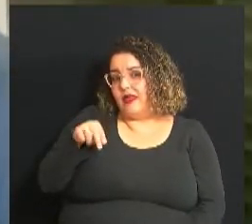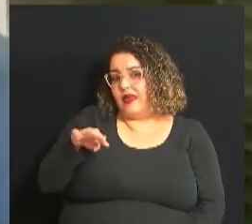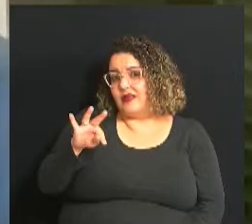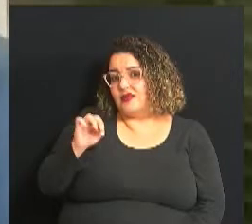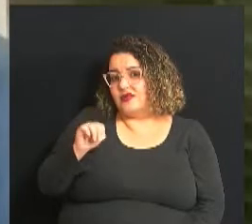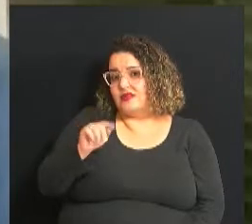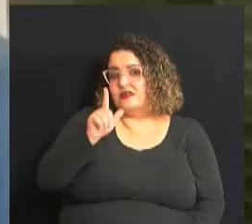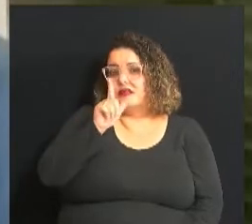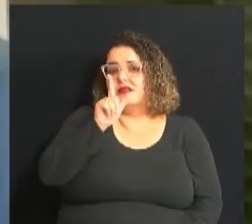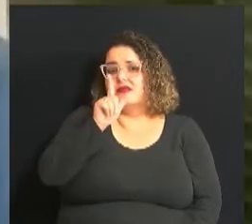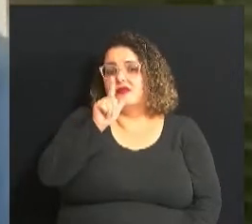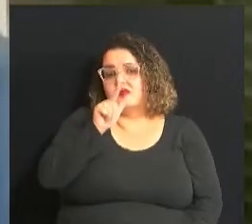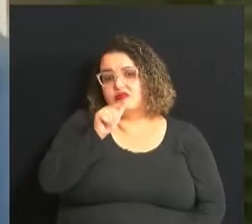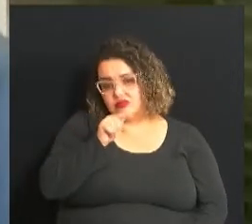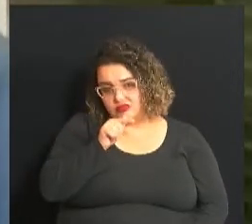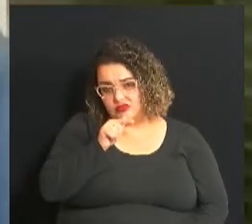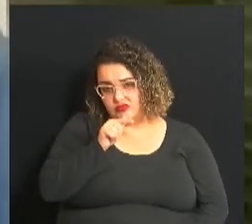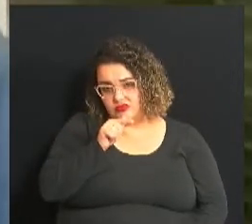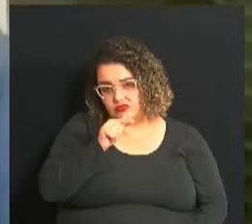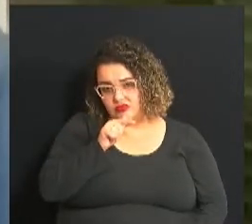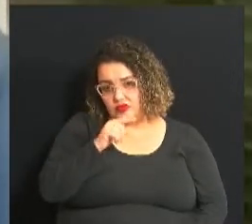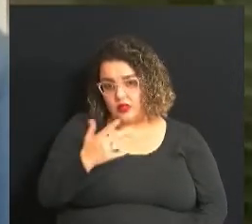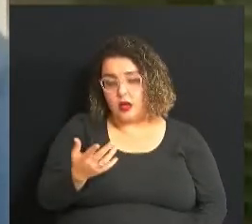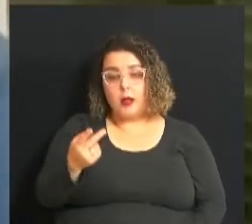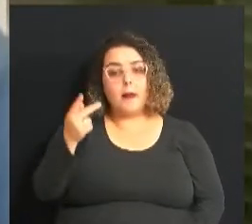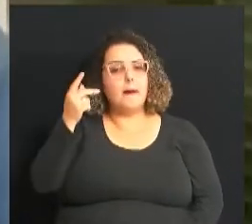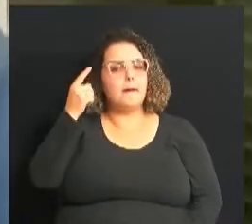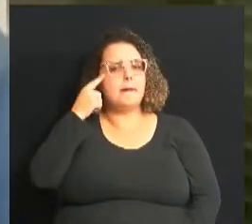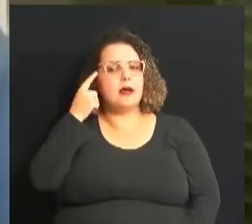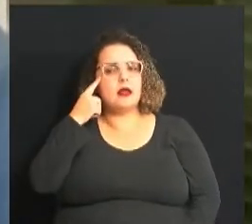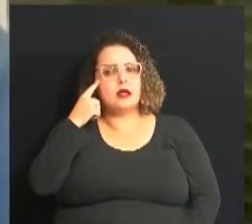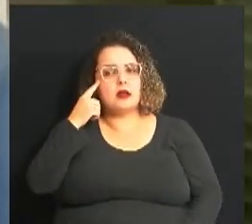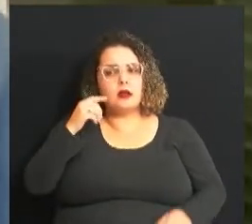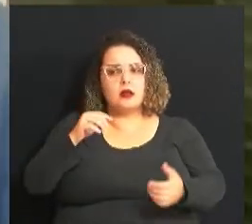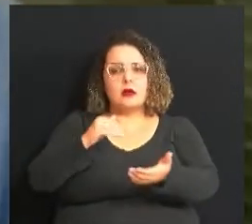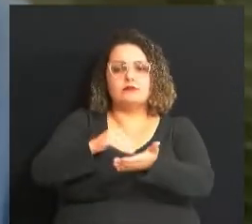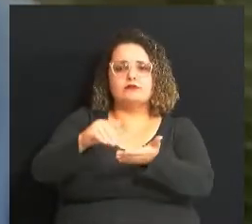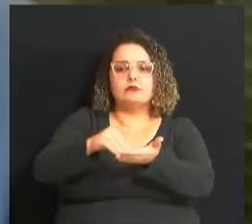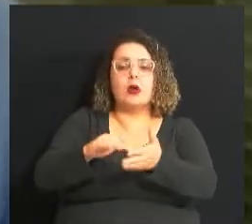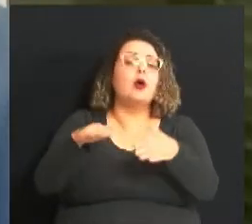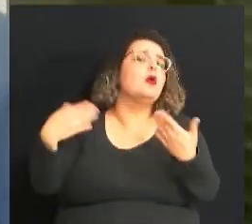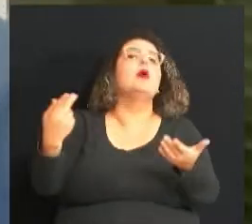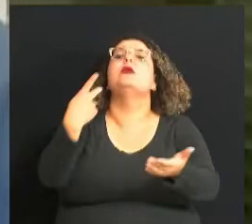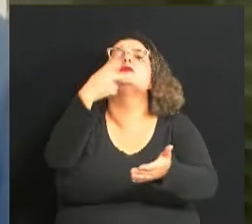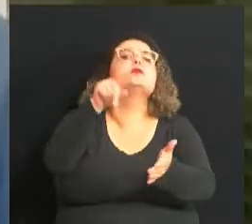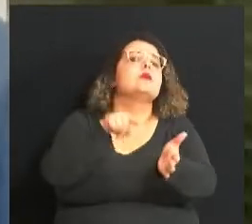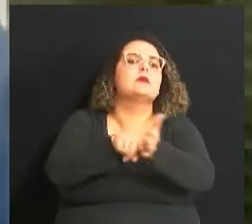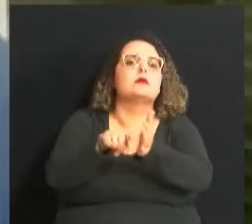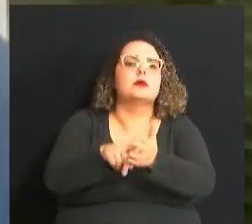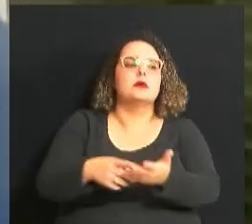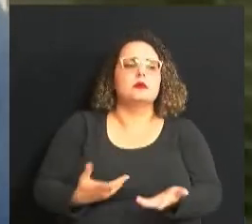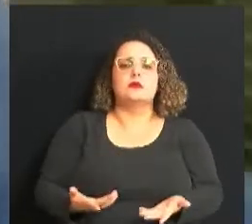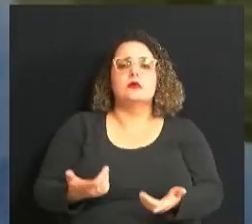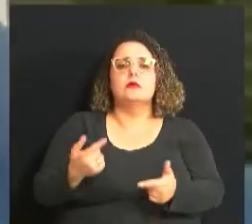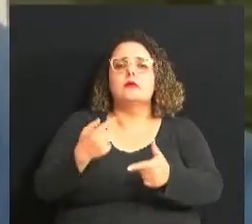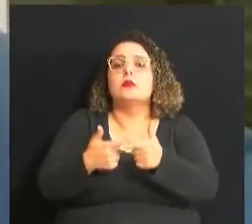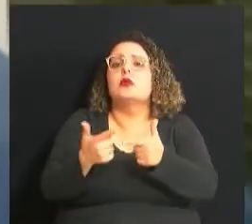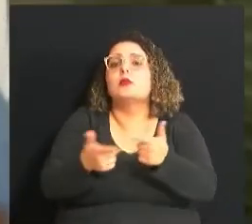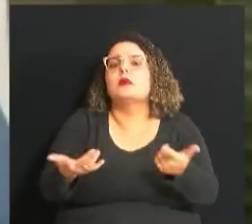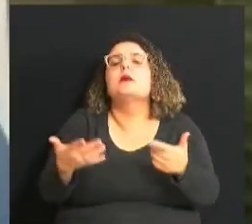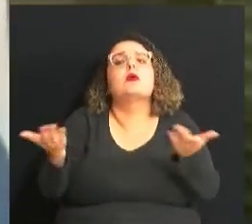Imagina se a atendente ou a secretária pergunta qual é o seu problema. O que ele vai falar? Então, nós não